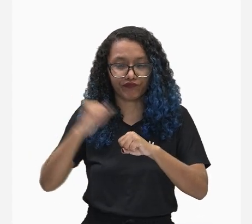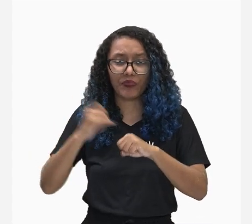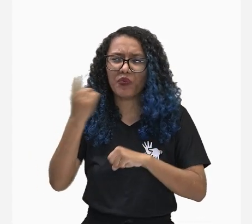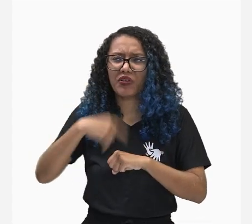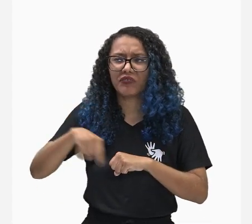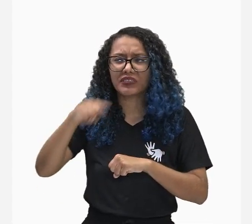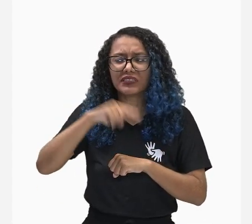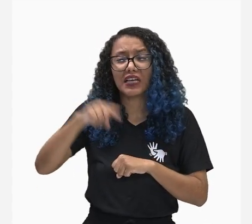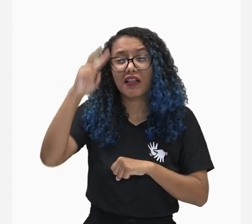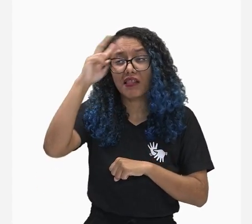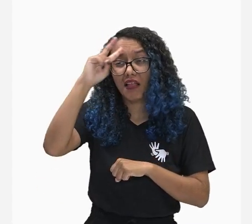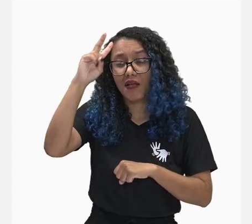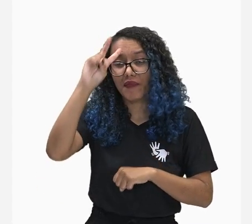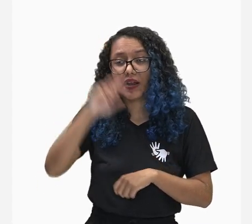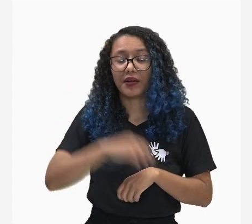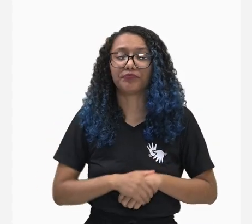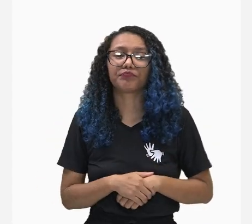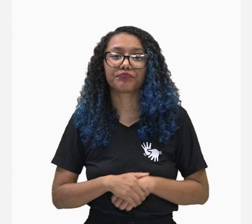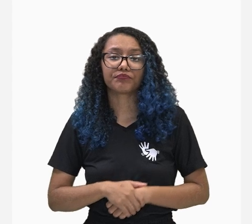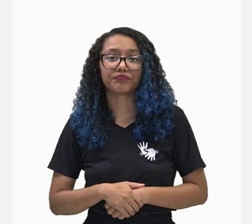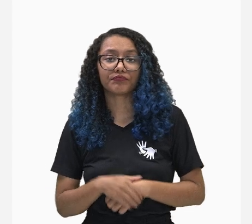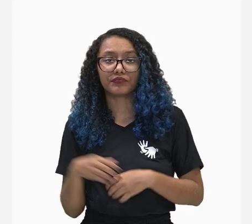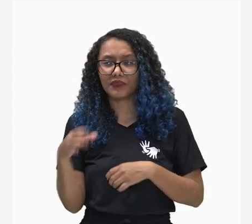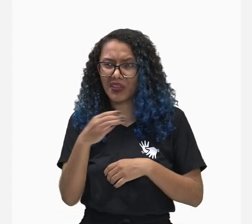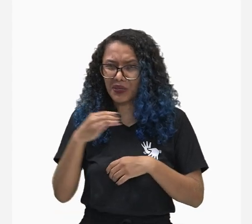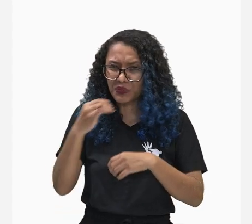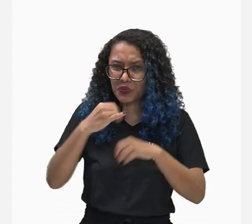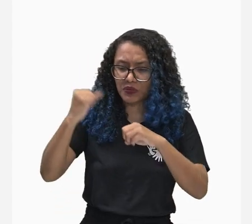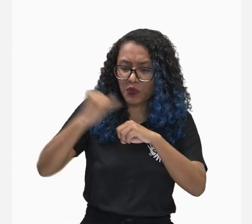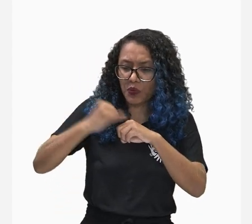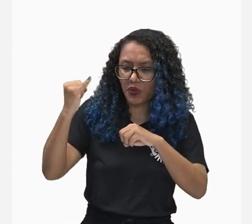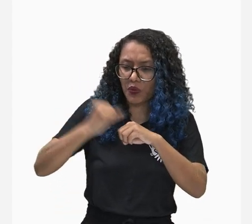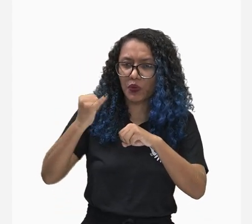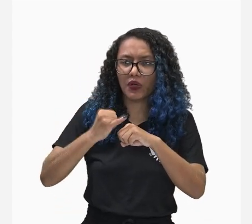relembrar, a solução iônica serão aquelas que terão